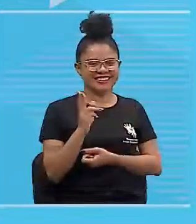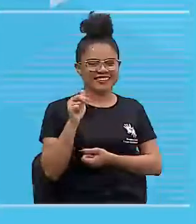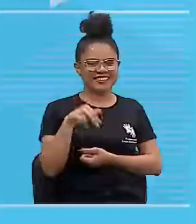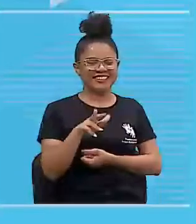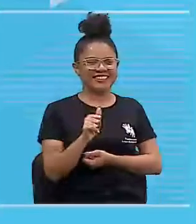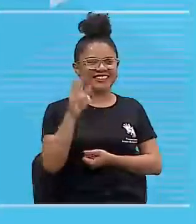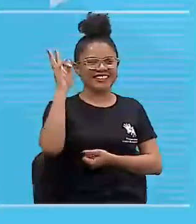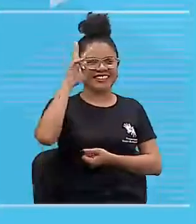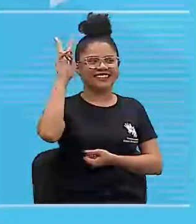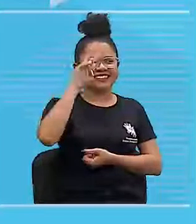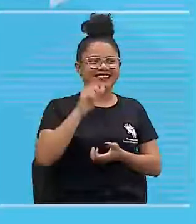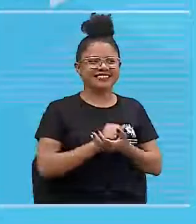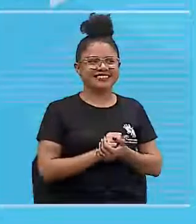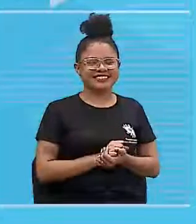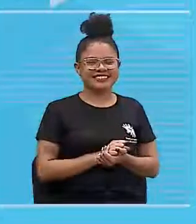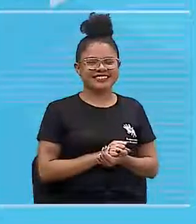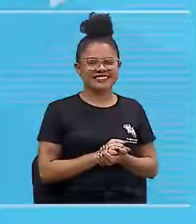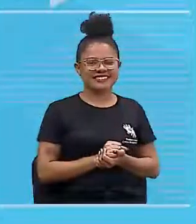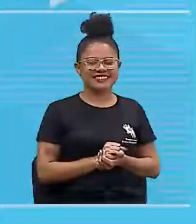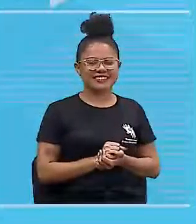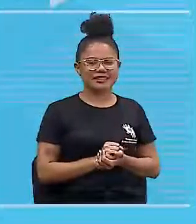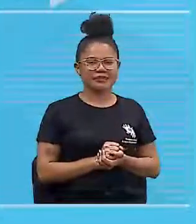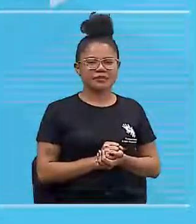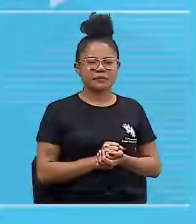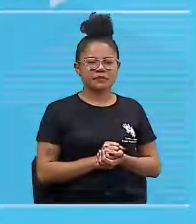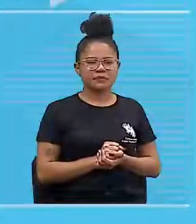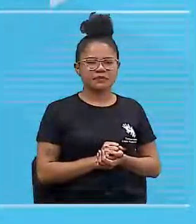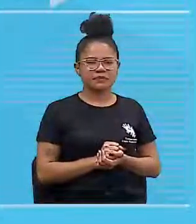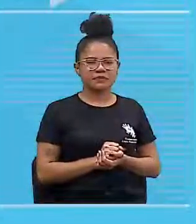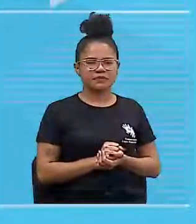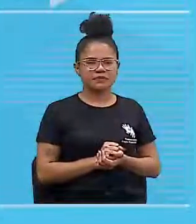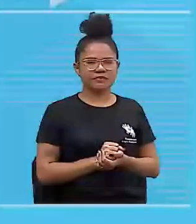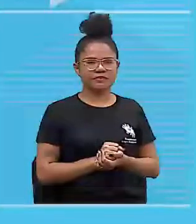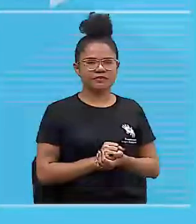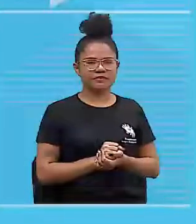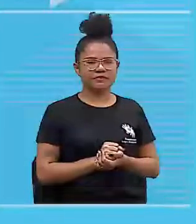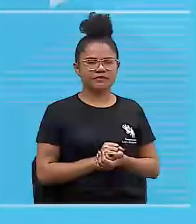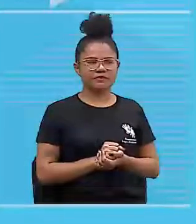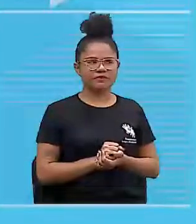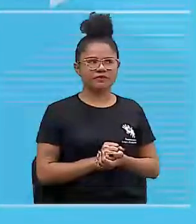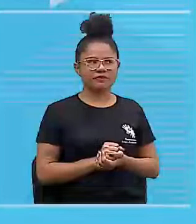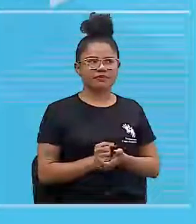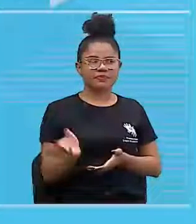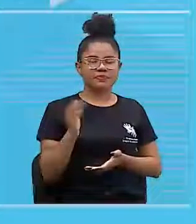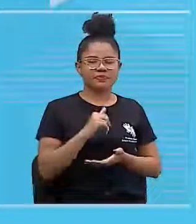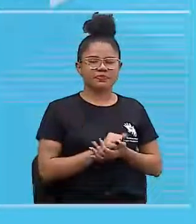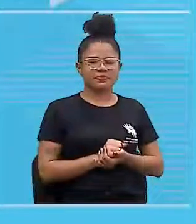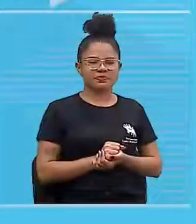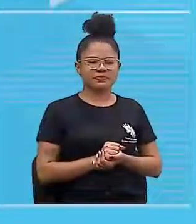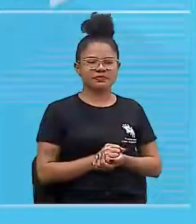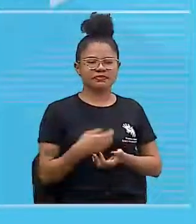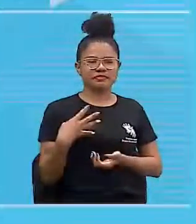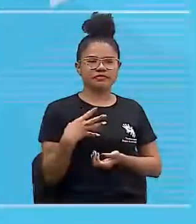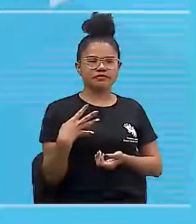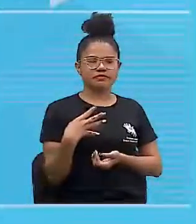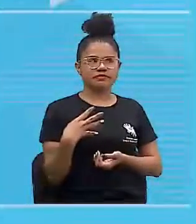historinha do Professor Adriano tão longe filha as histórias tão longe vamos embora quarta questão